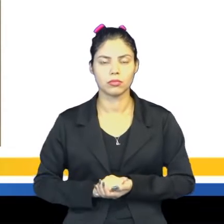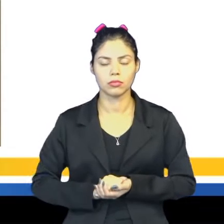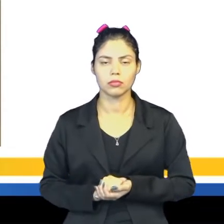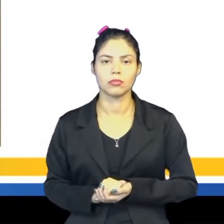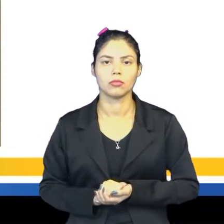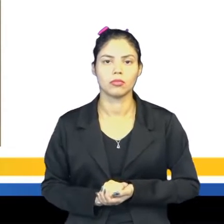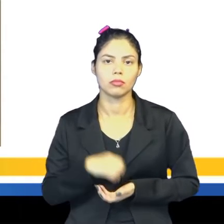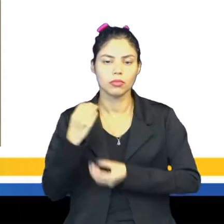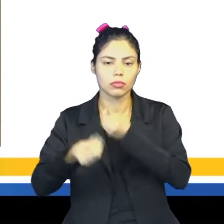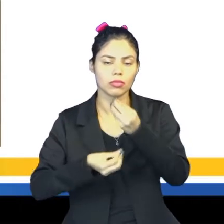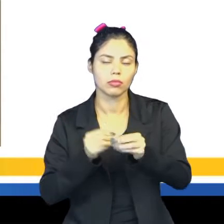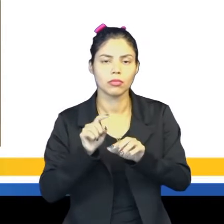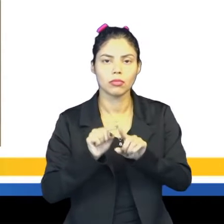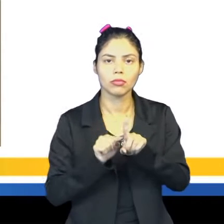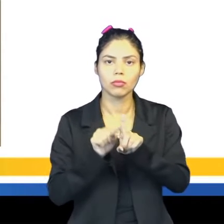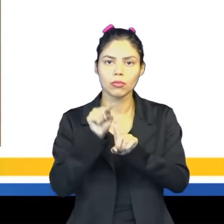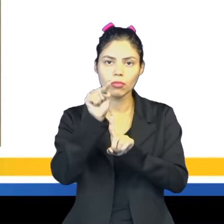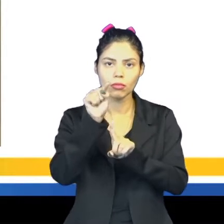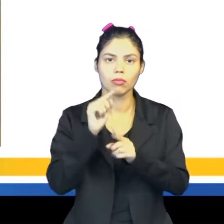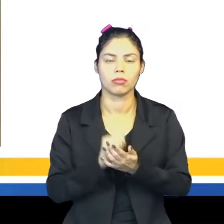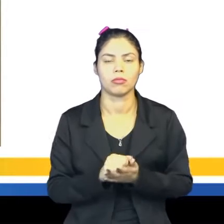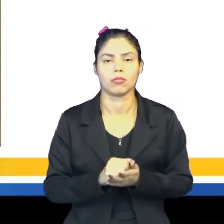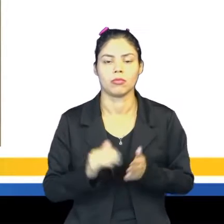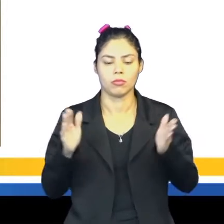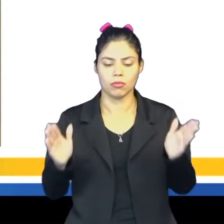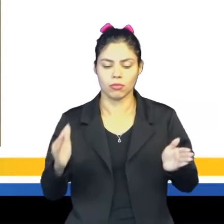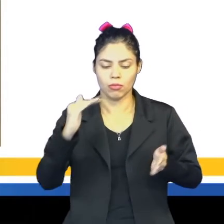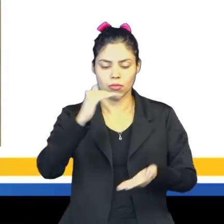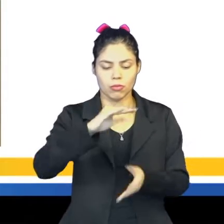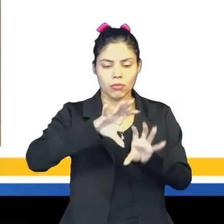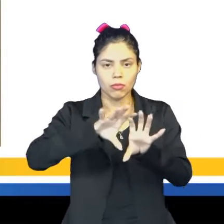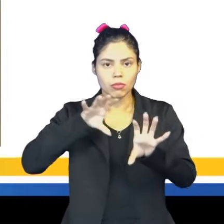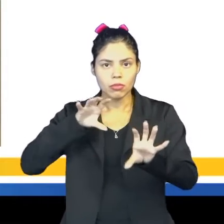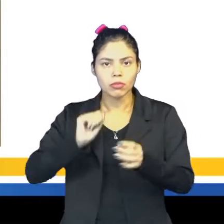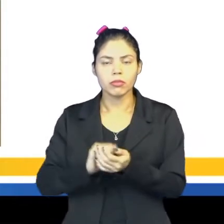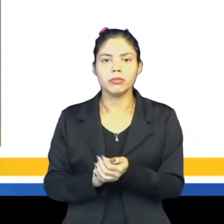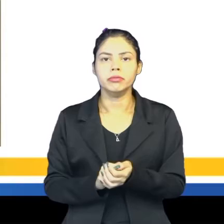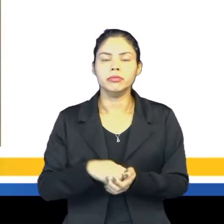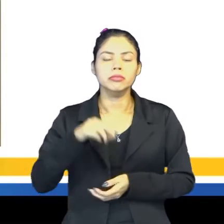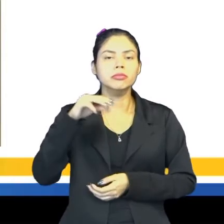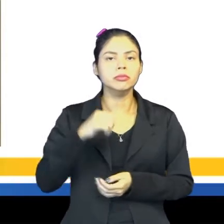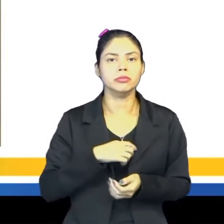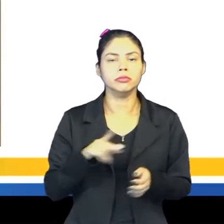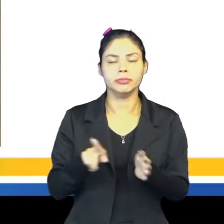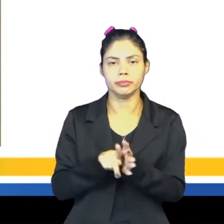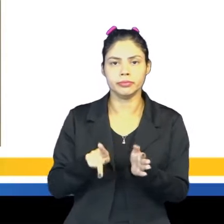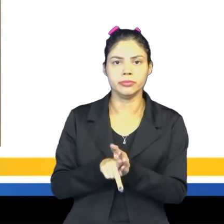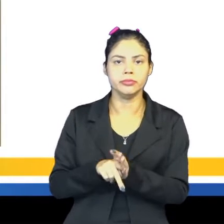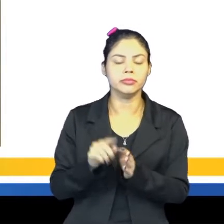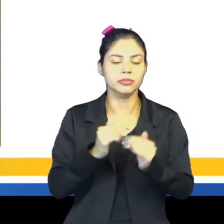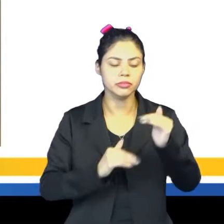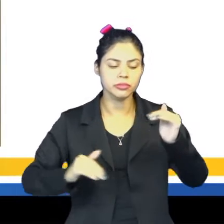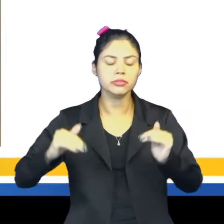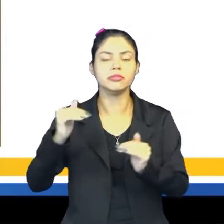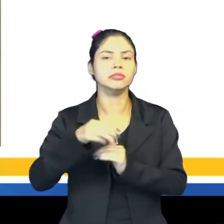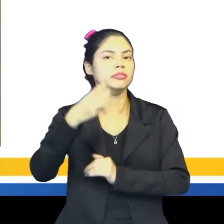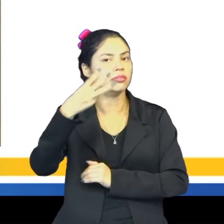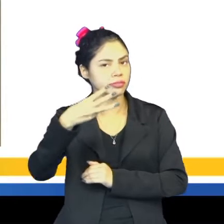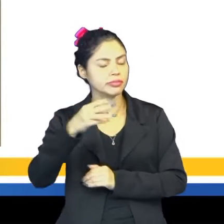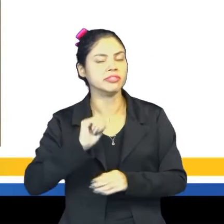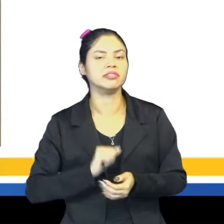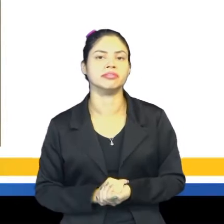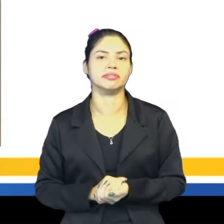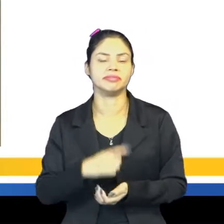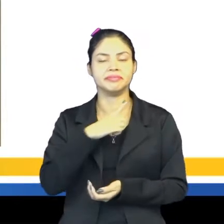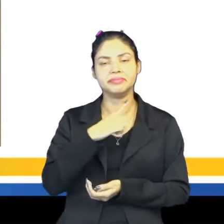Tá? Como o volume de um cubo é igual à medida da aresta elevada ao cubo, temos